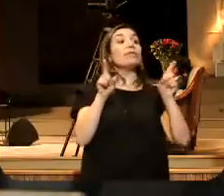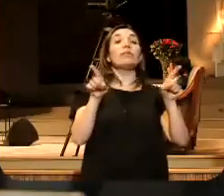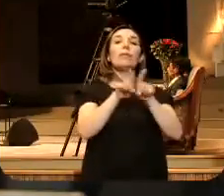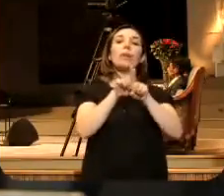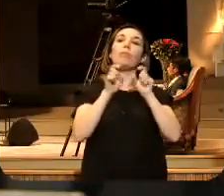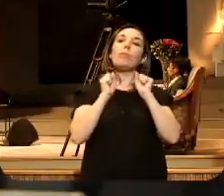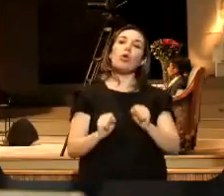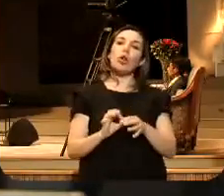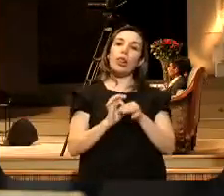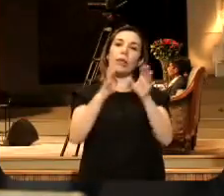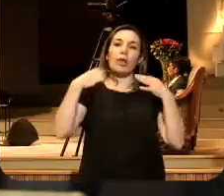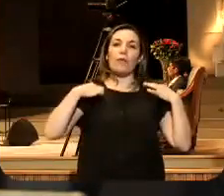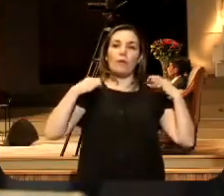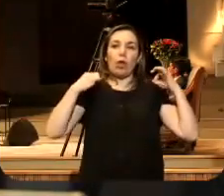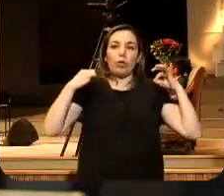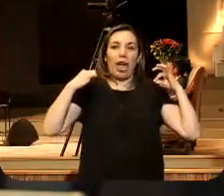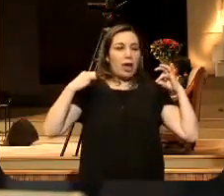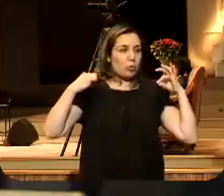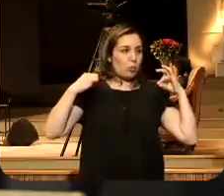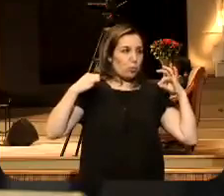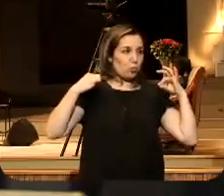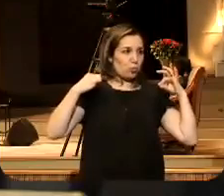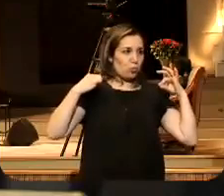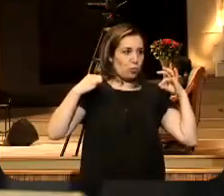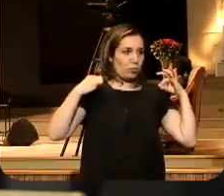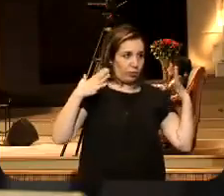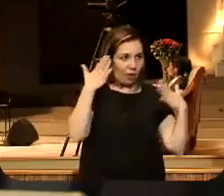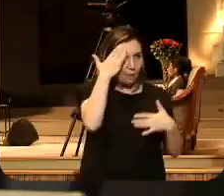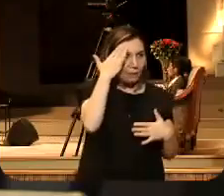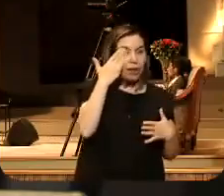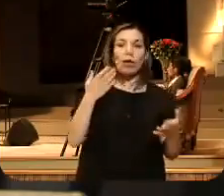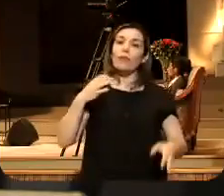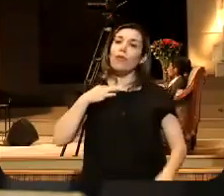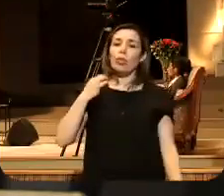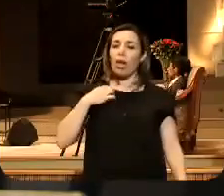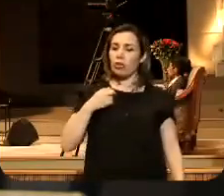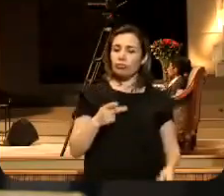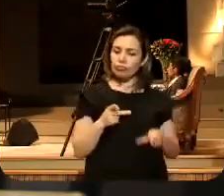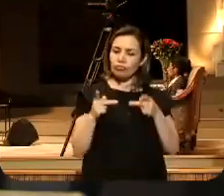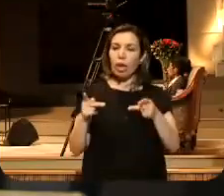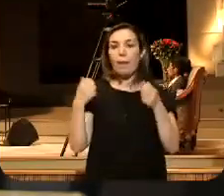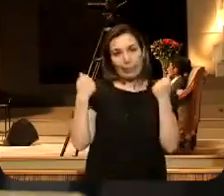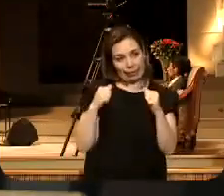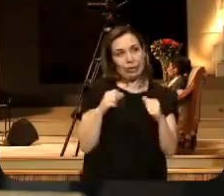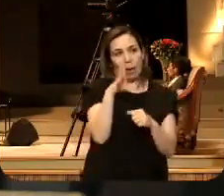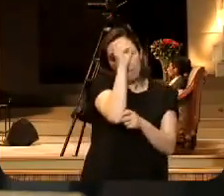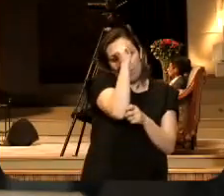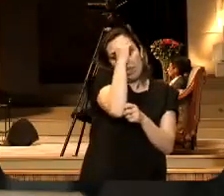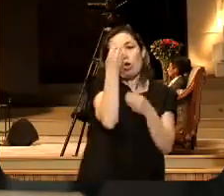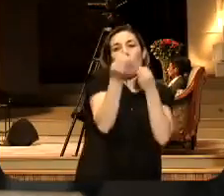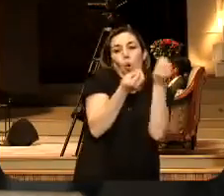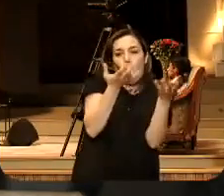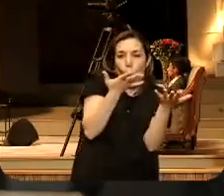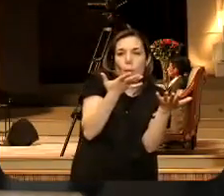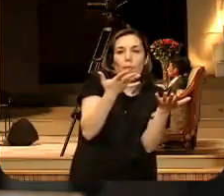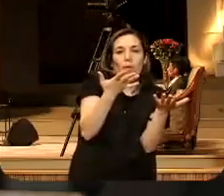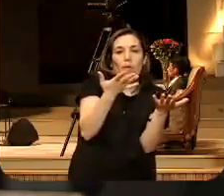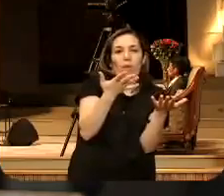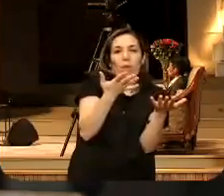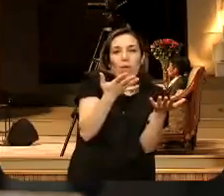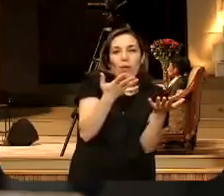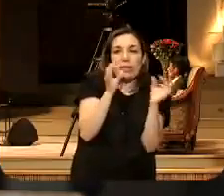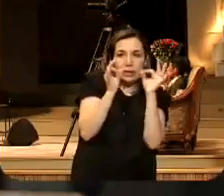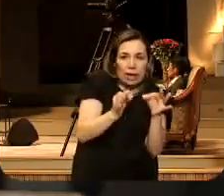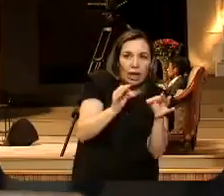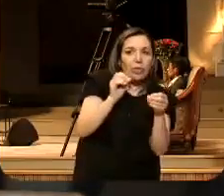visitador voluntário, que também precisa de técnica, que também precisa de capacitação, que também precisa de cuidado,